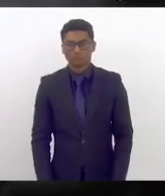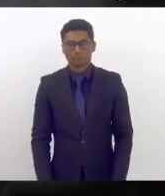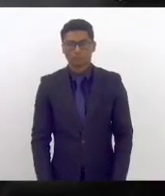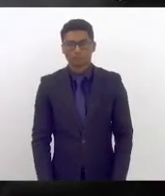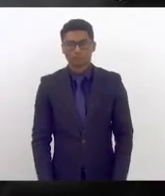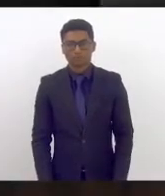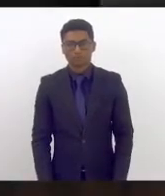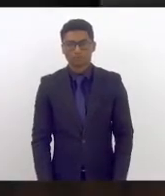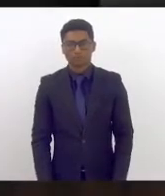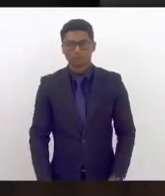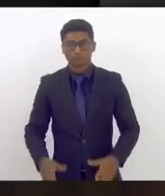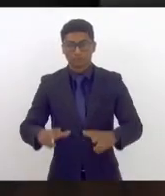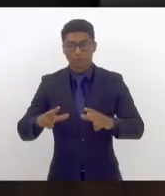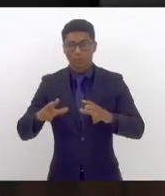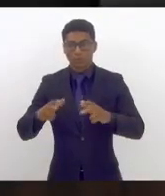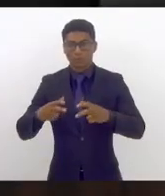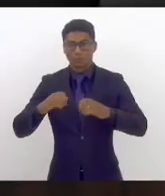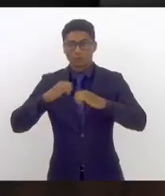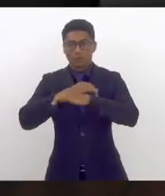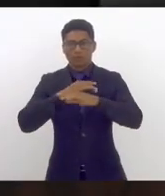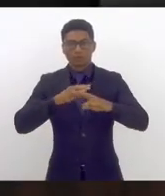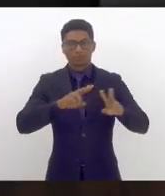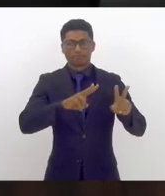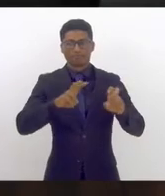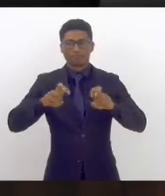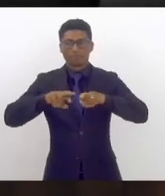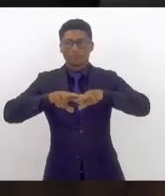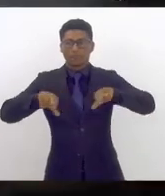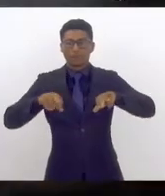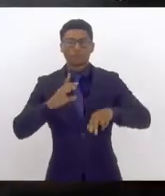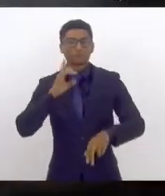pela comissão de assuntos municipais deputada